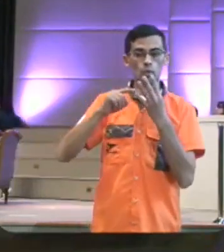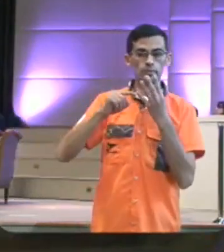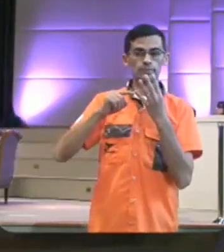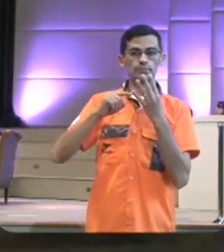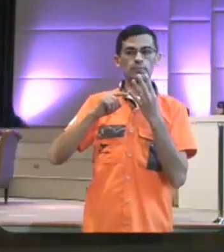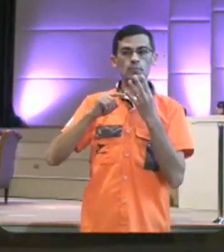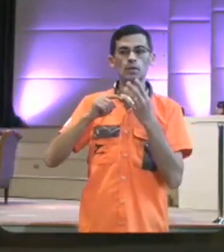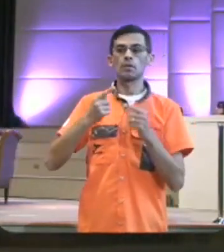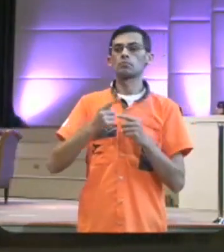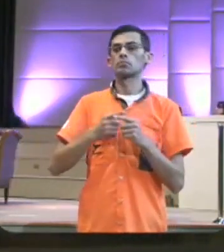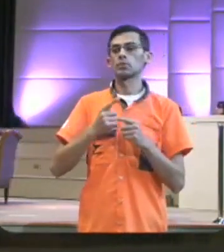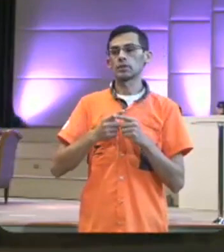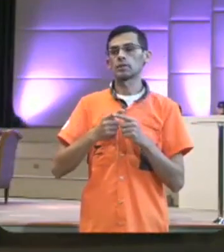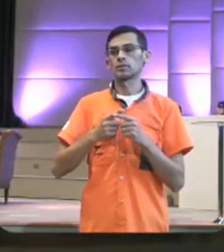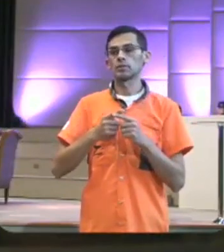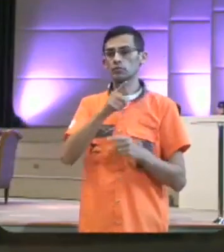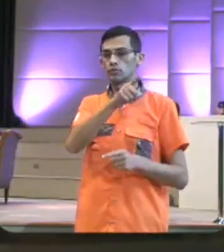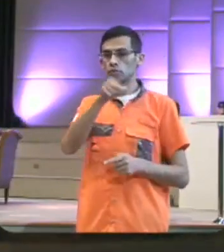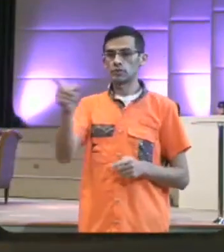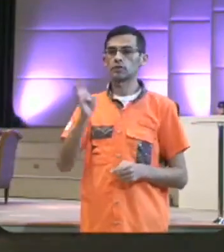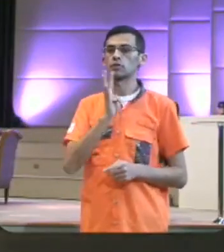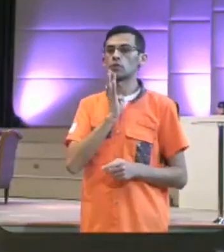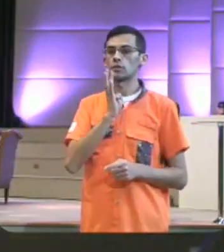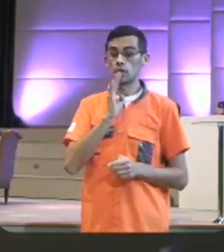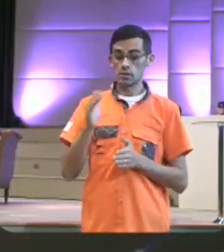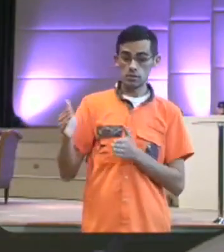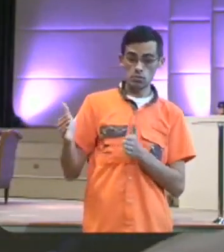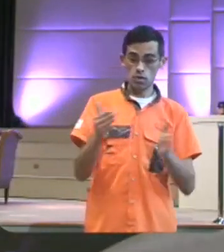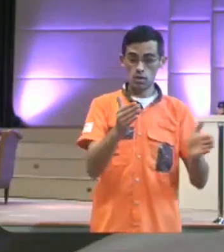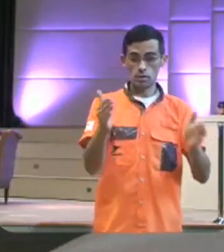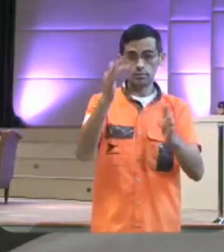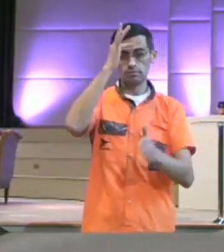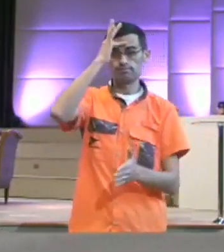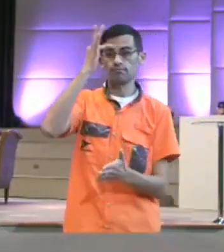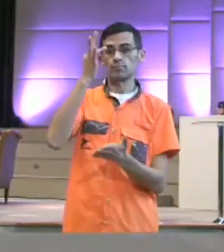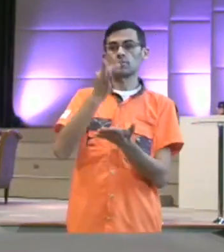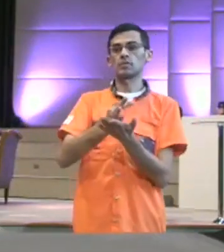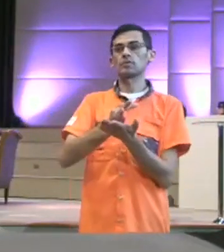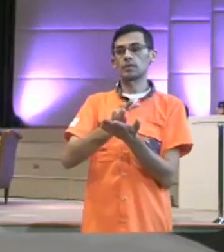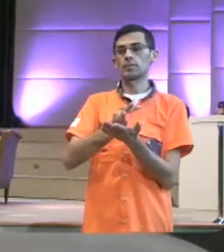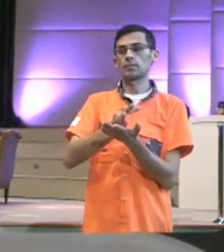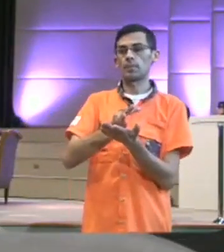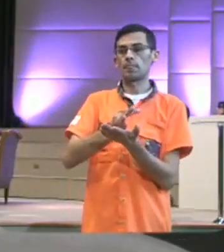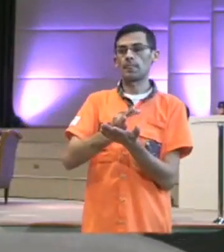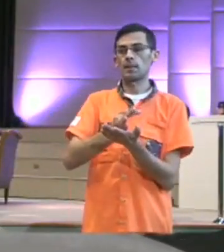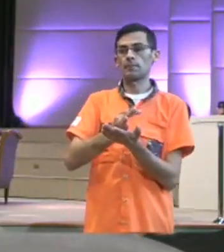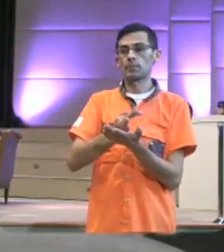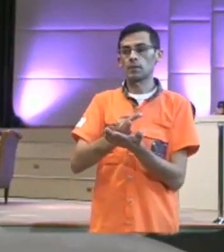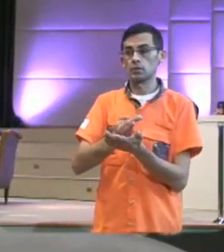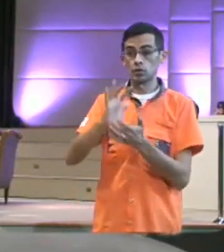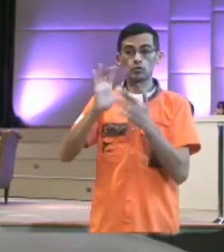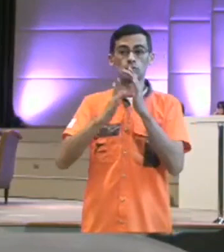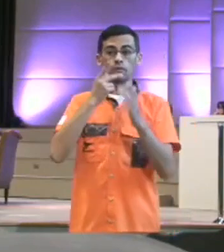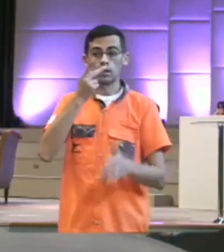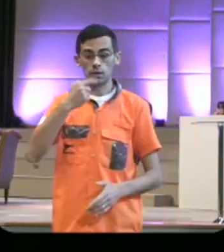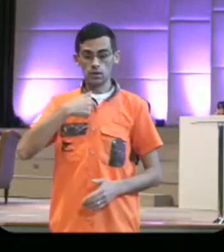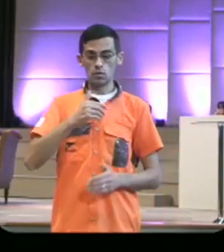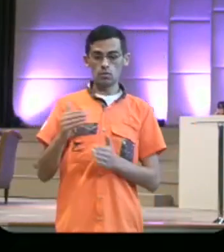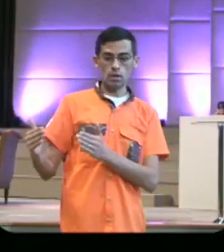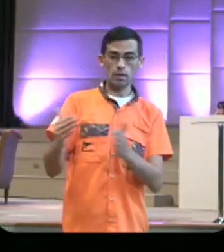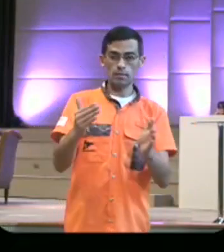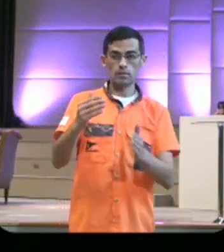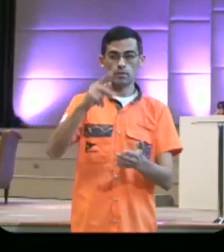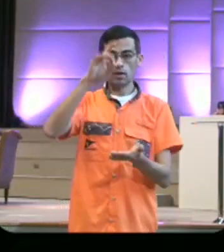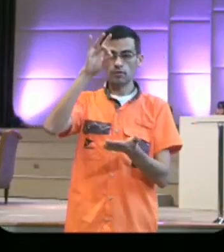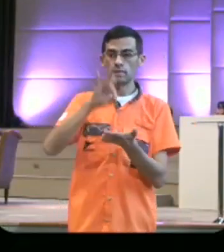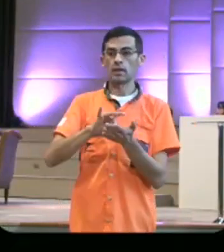assim: porque vocês conhecem o caminho da fé. E ele disse: eu sou o caminho, a verdade e a